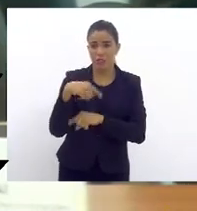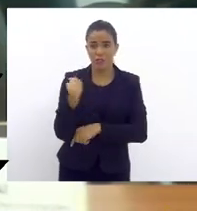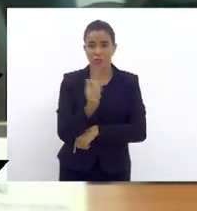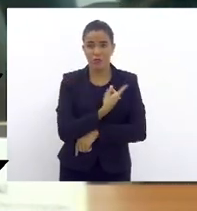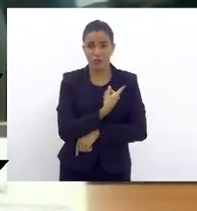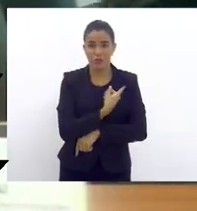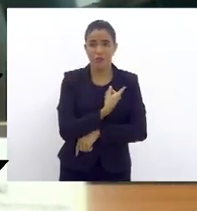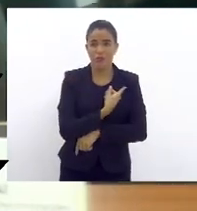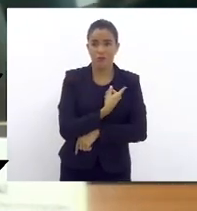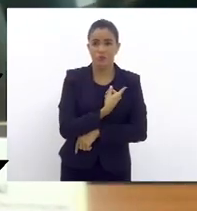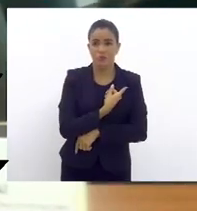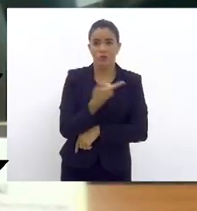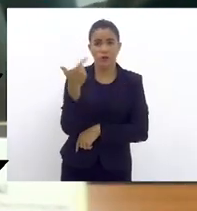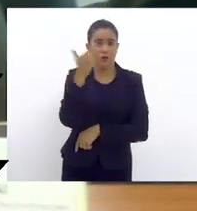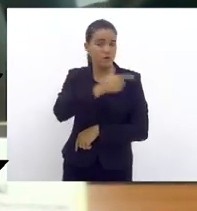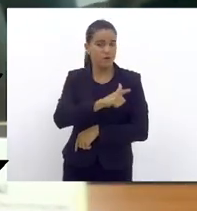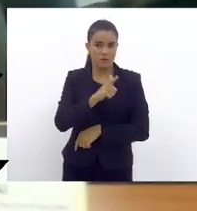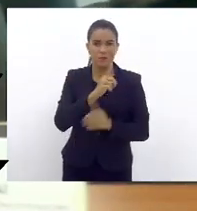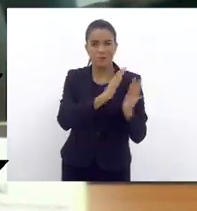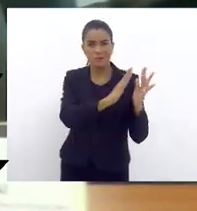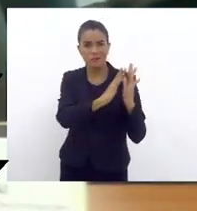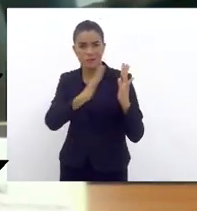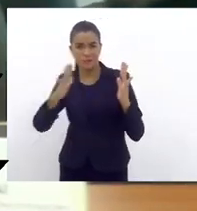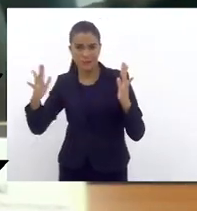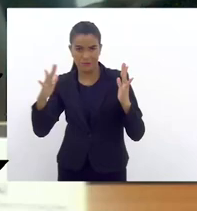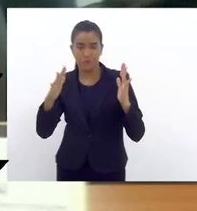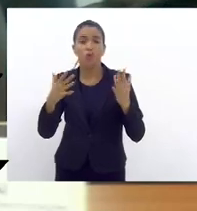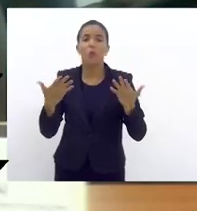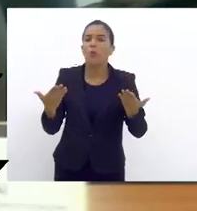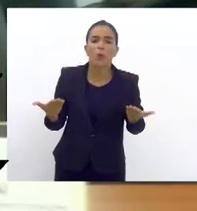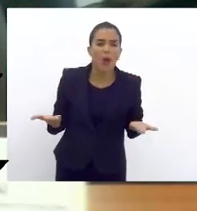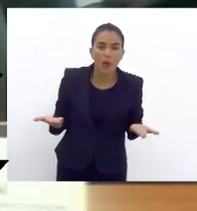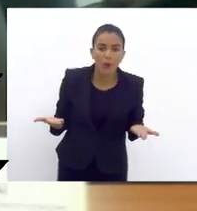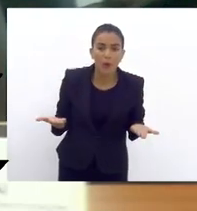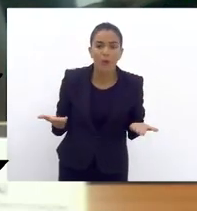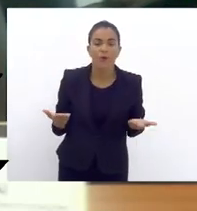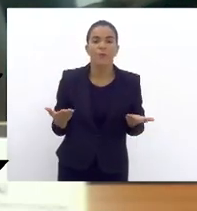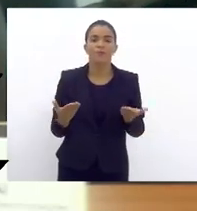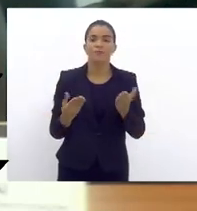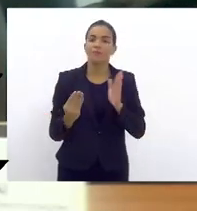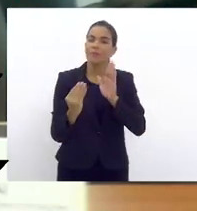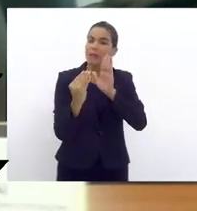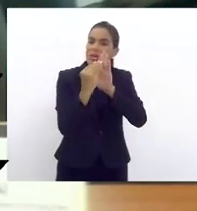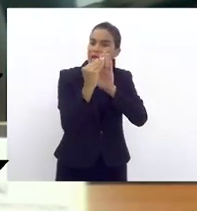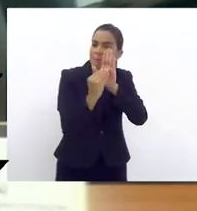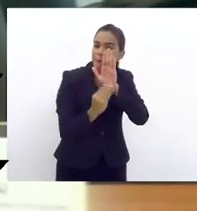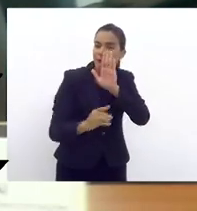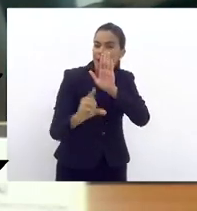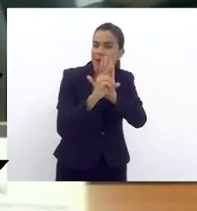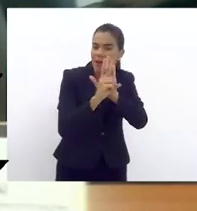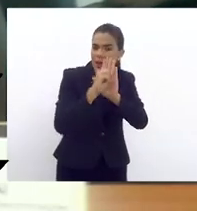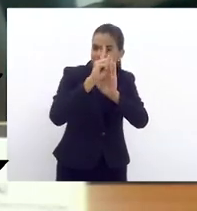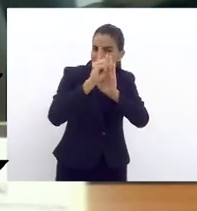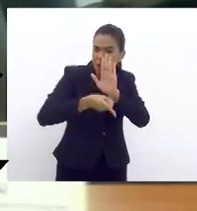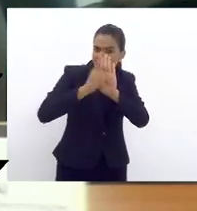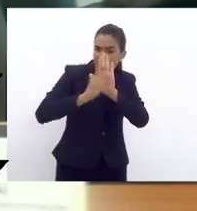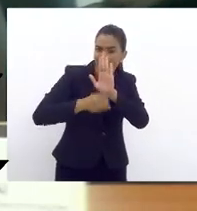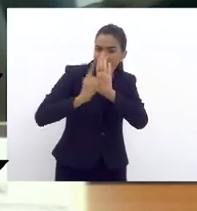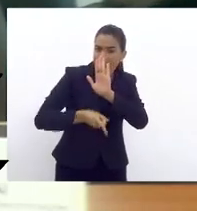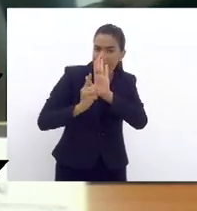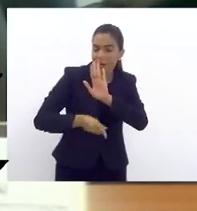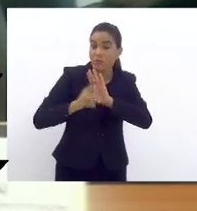já obtivemos nesse processo Quais delas né o estabelecimento das leis que determinam o ensino